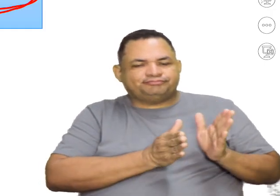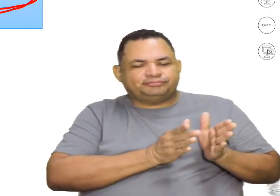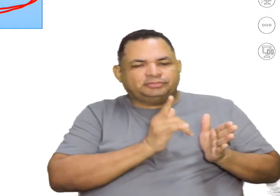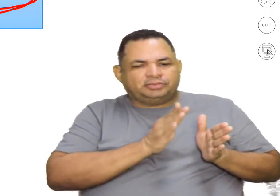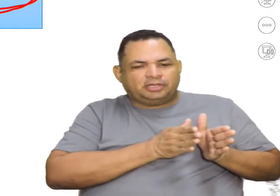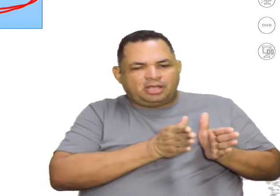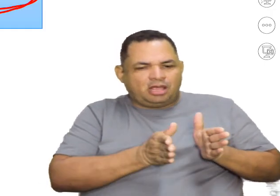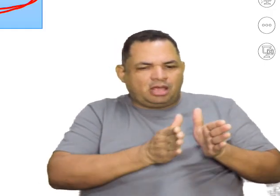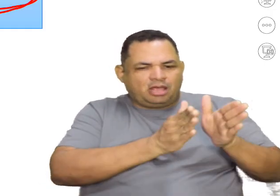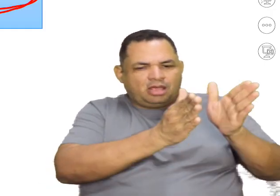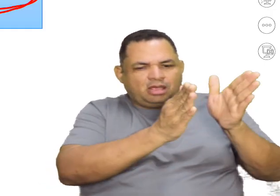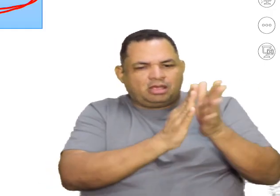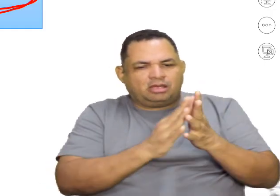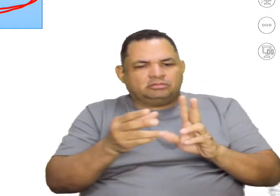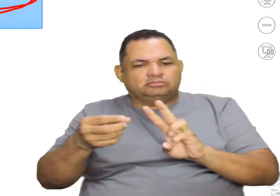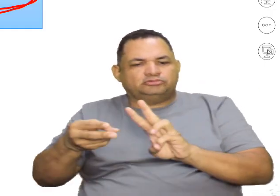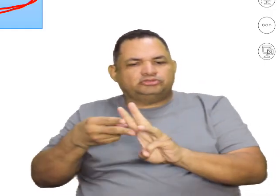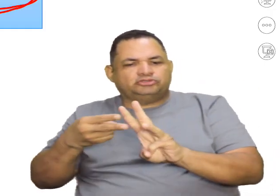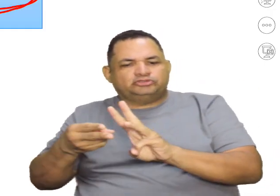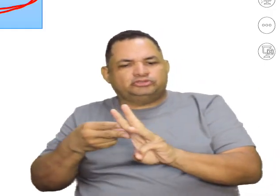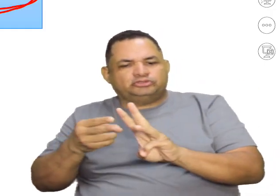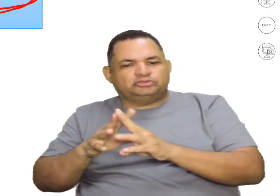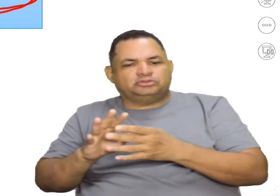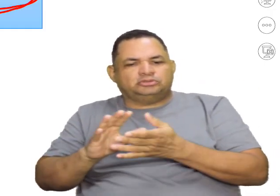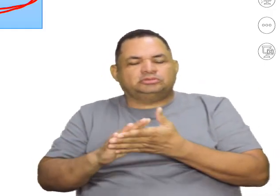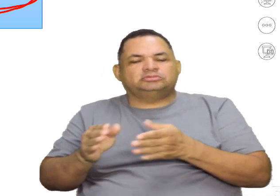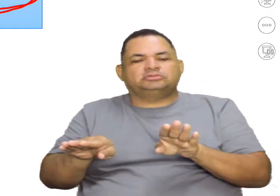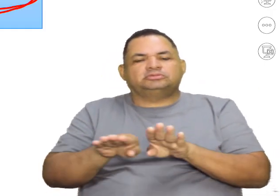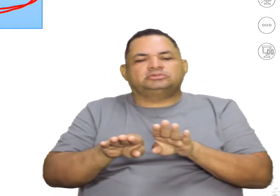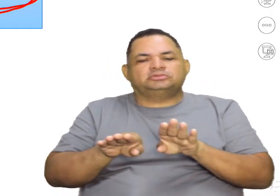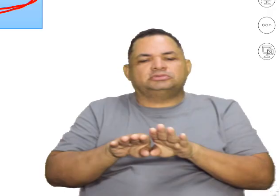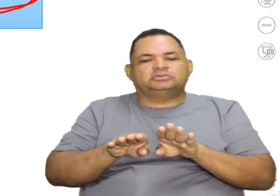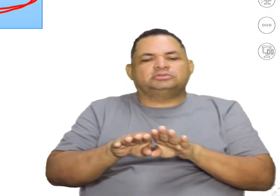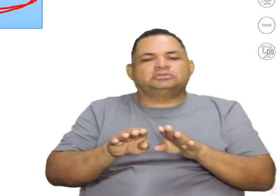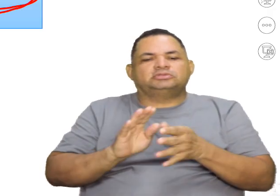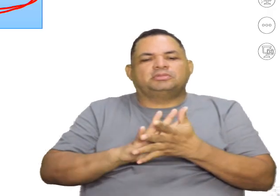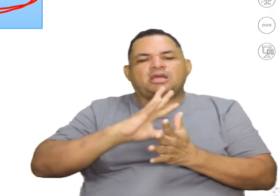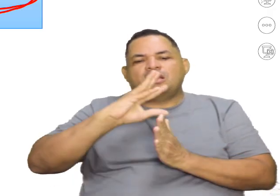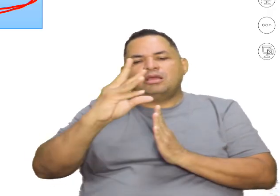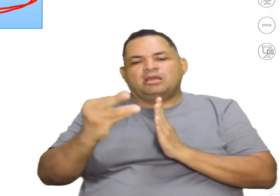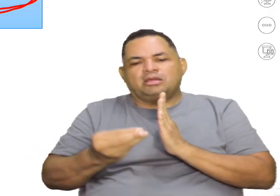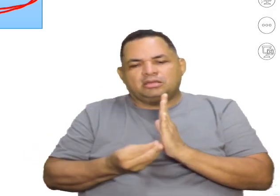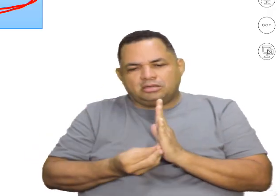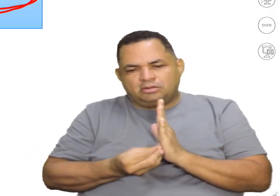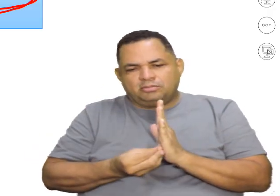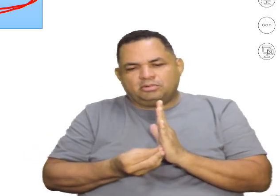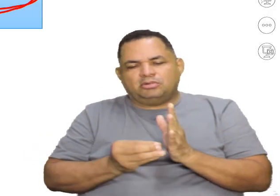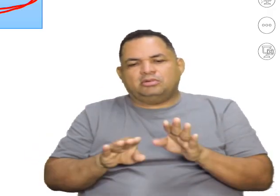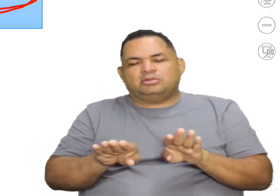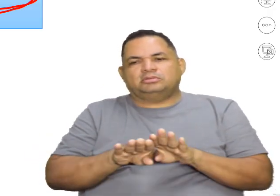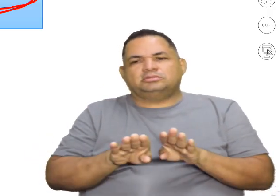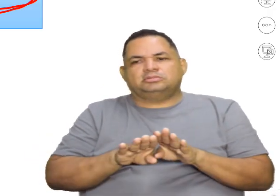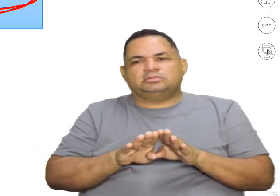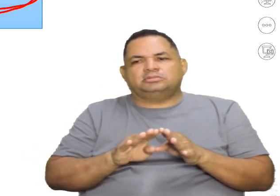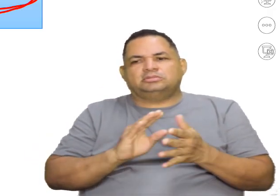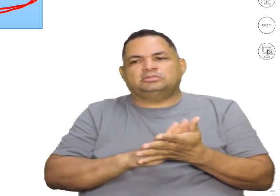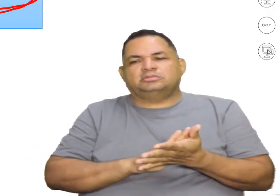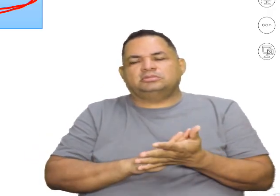quilombolas, né? A gente trouxe cada uma delas aqui, exemplificando